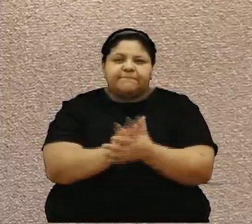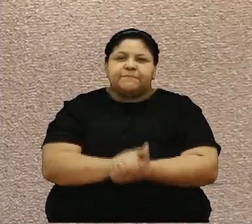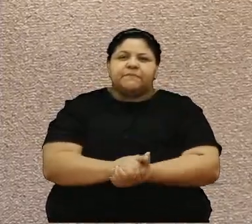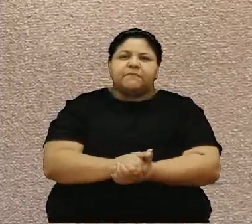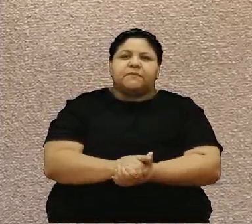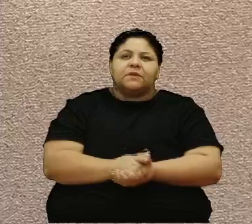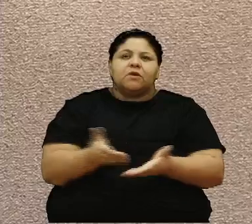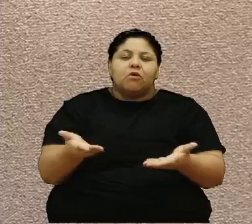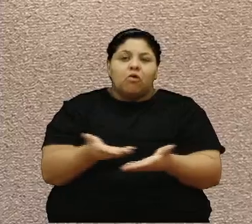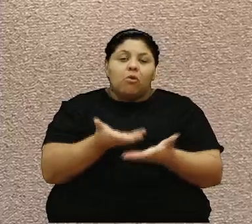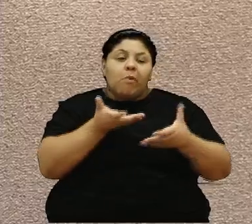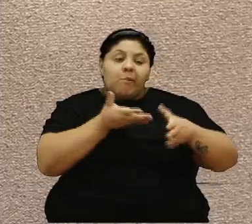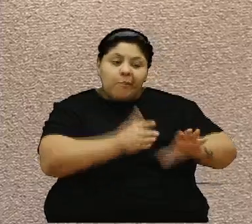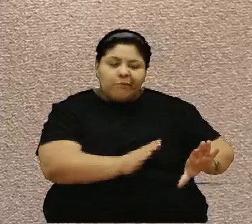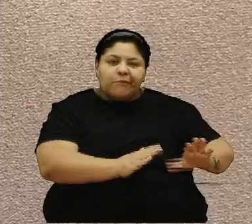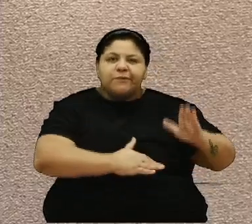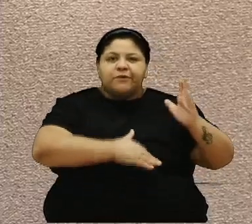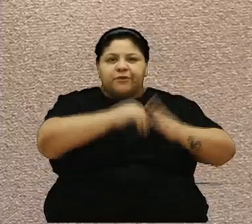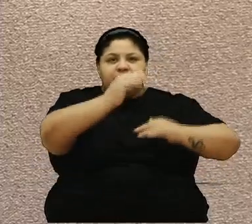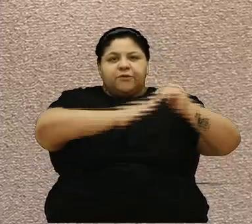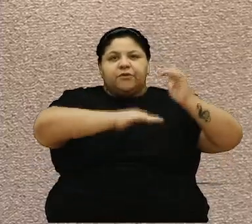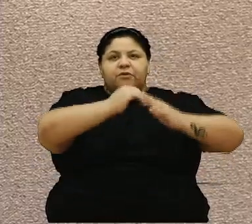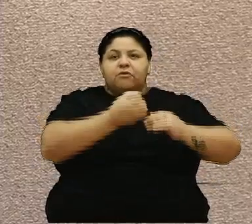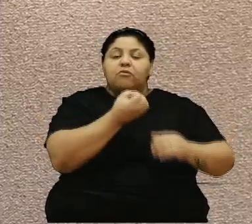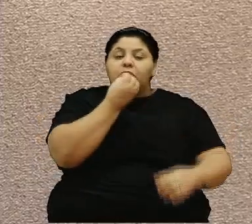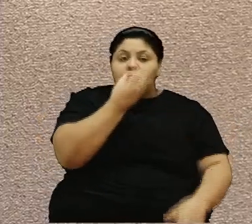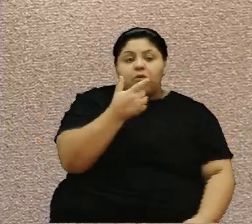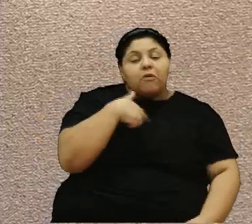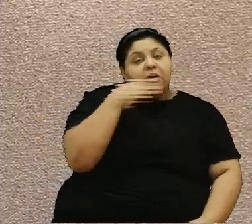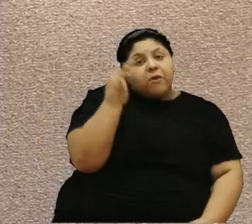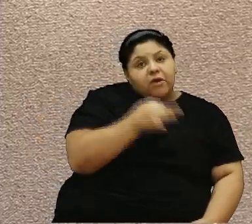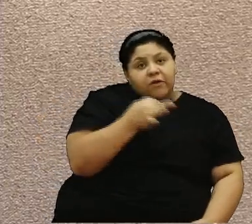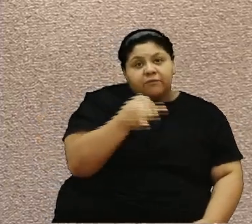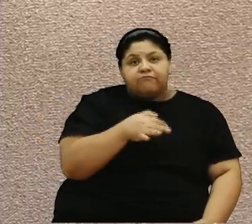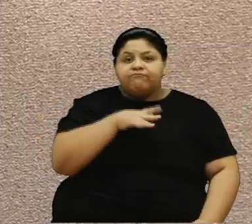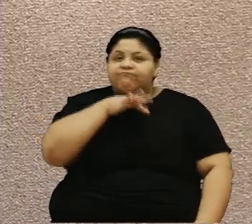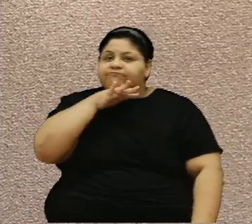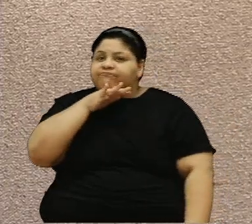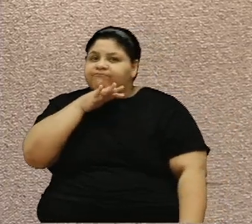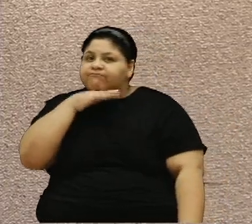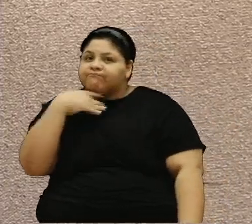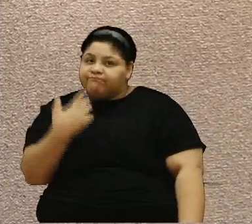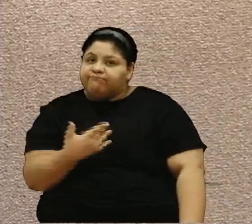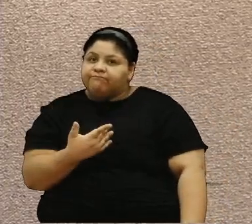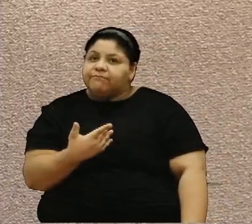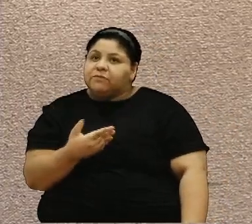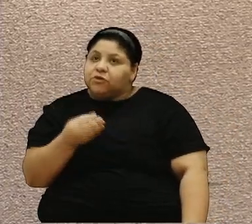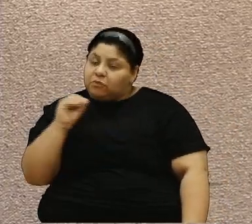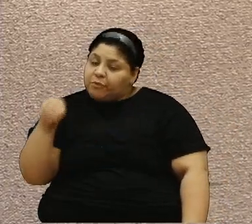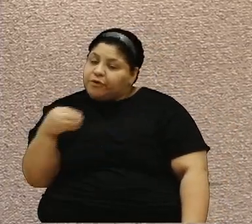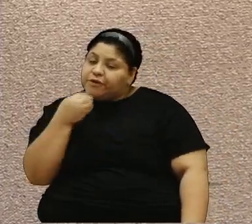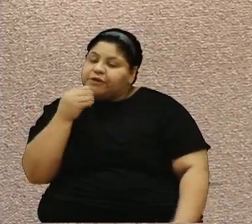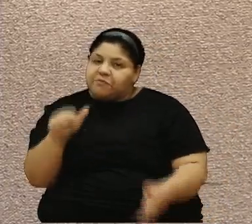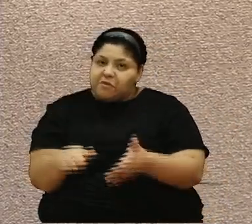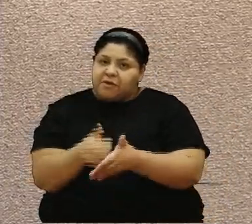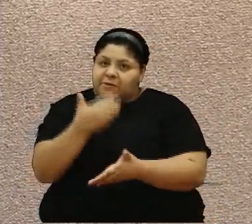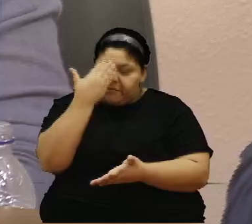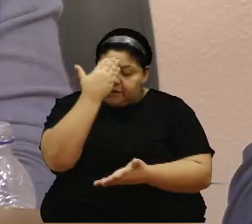como uma oposição construtiva. Quando está bom, eu elogio. Quando não está bom, eu dou uma oportunidade de melhoria. Muito obrigado,